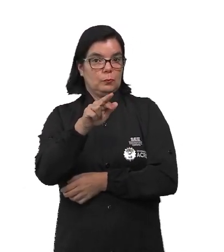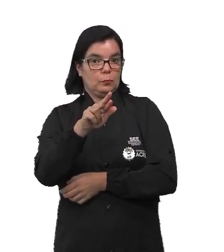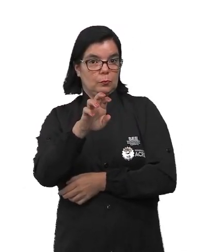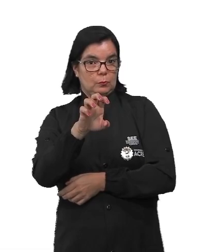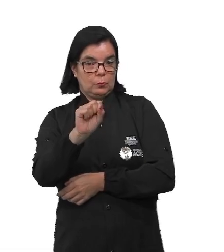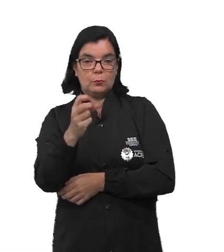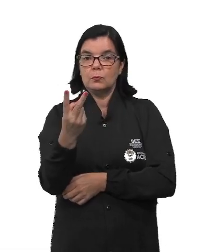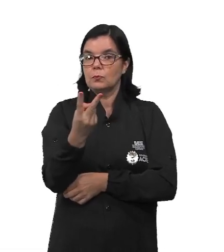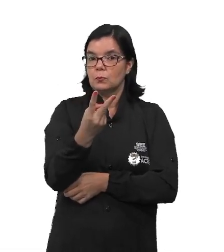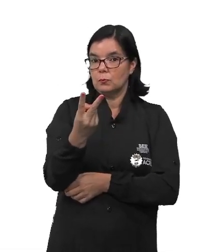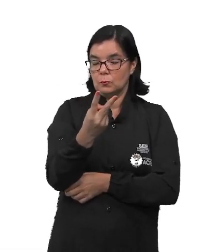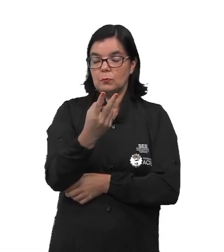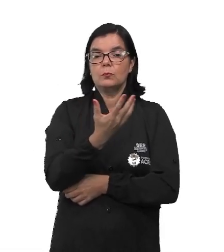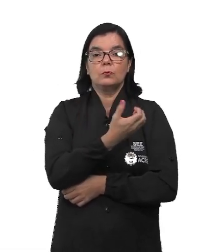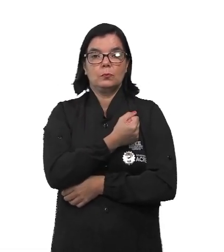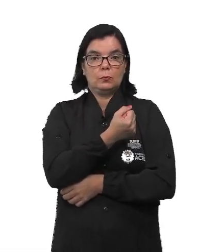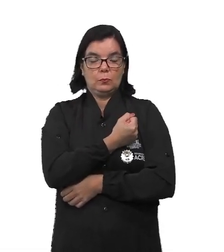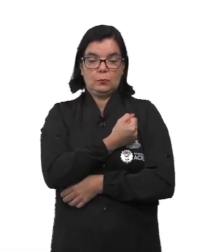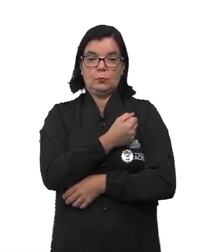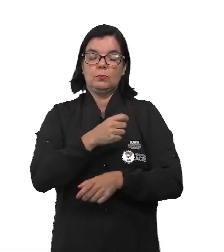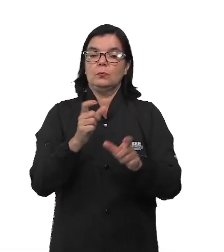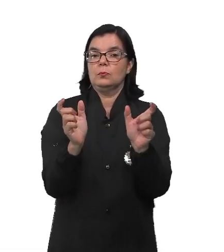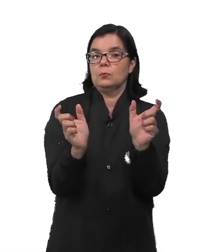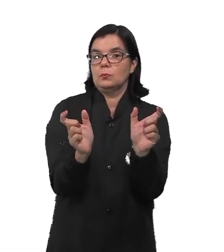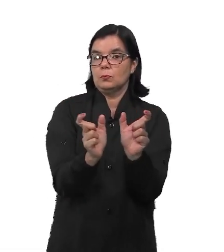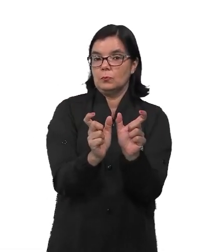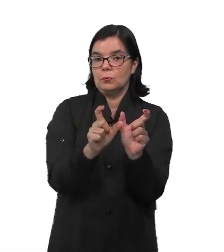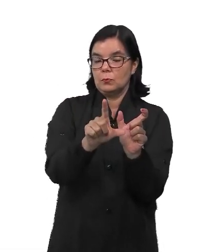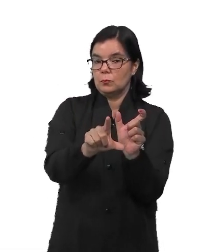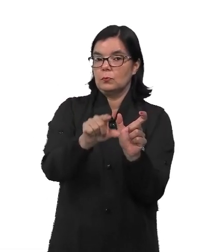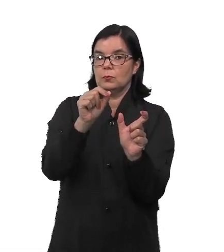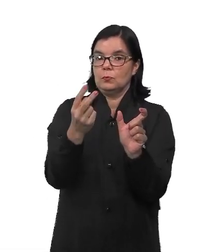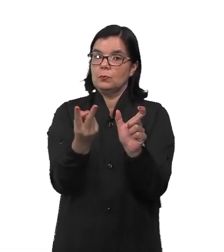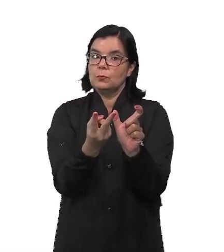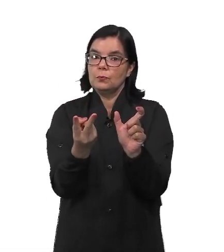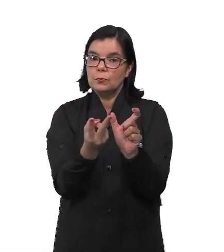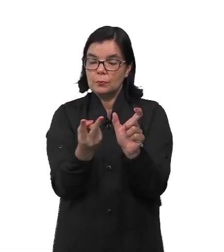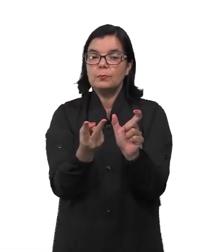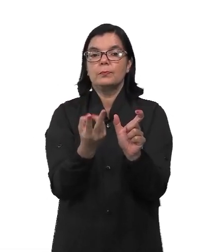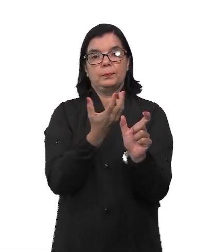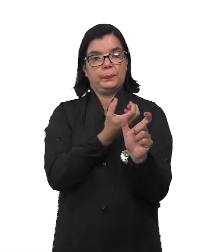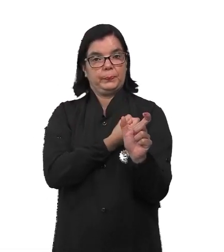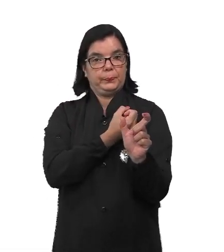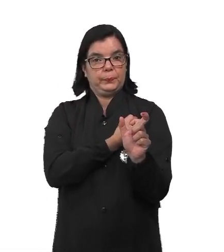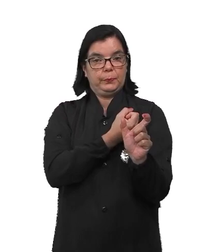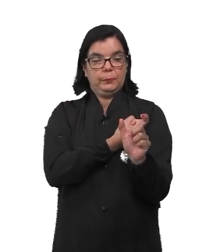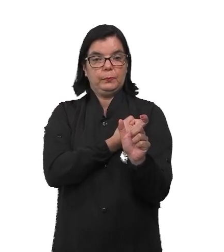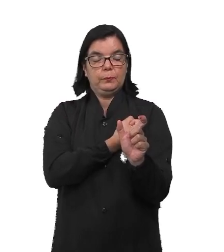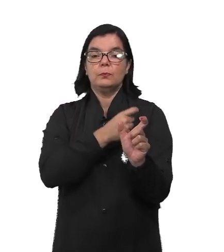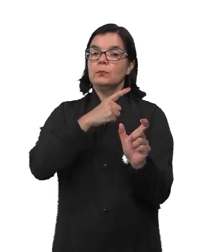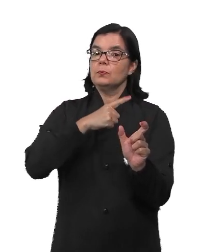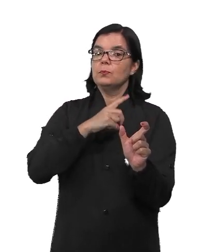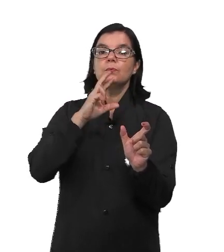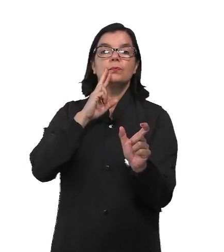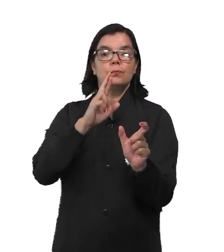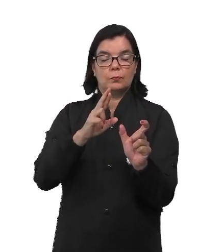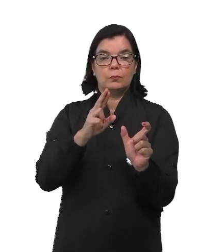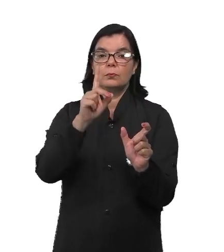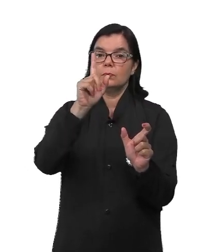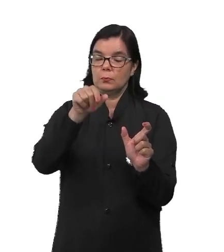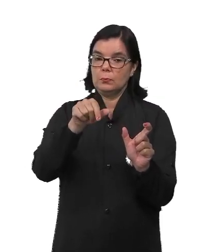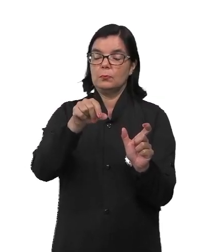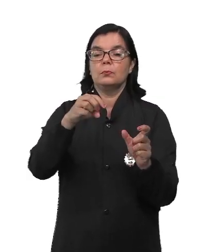nós vamos pegar os dois valores centrais e fazer a média deles dois. Esse valor obtido será a